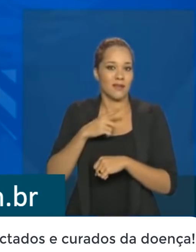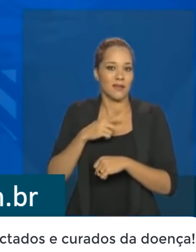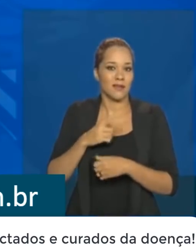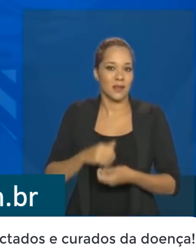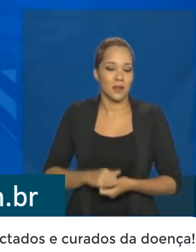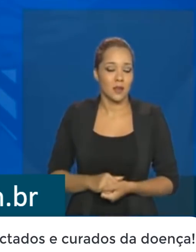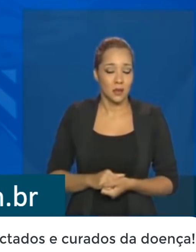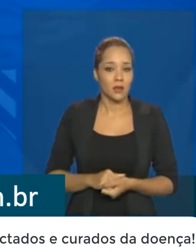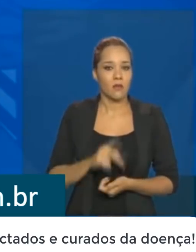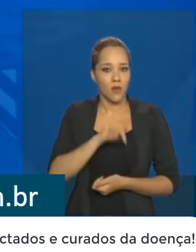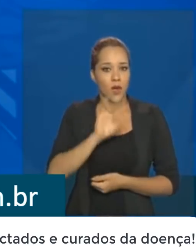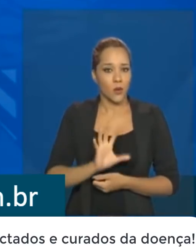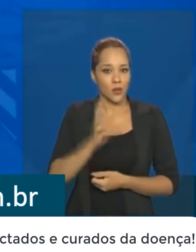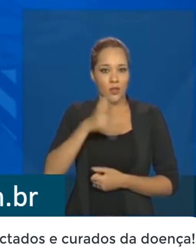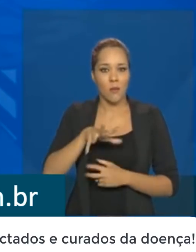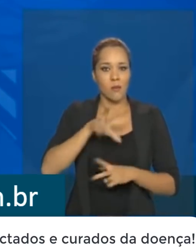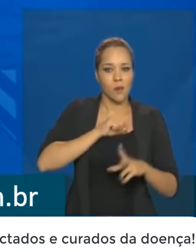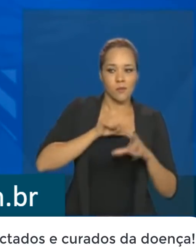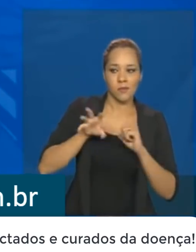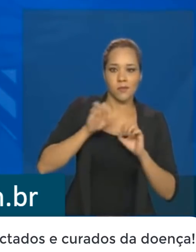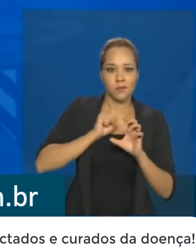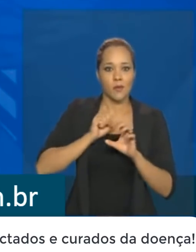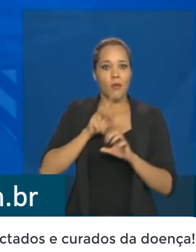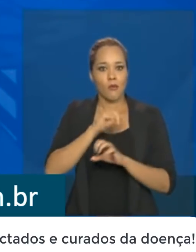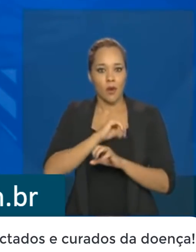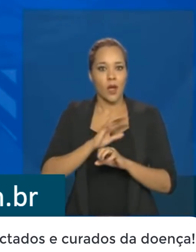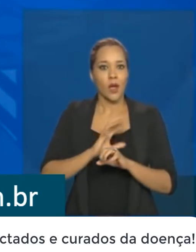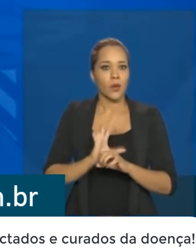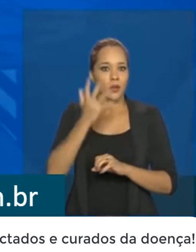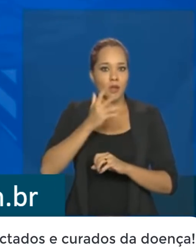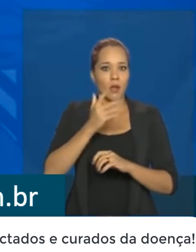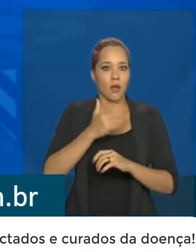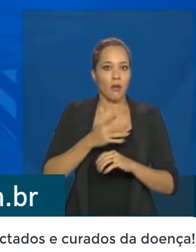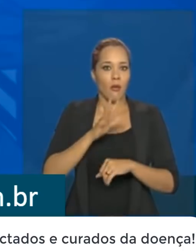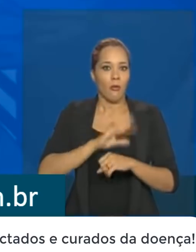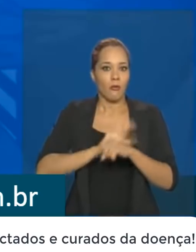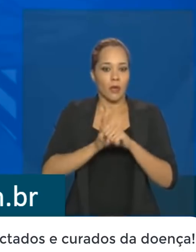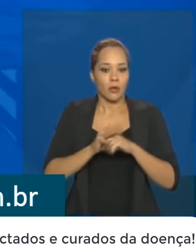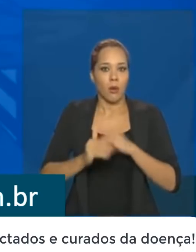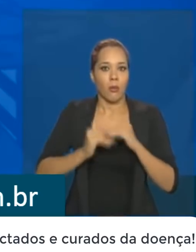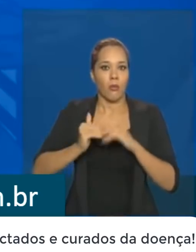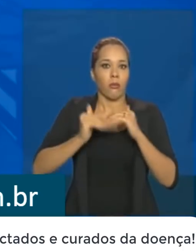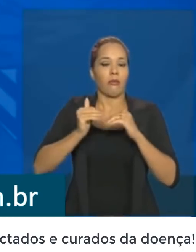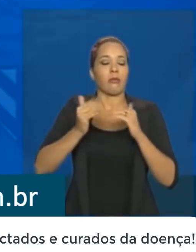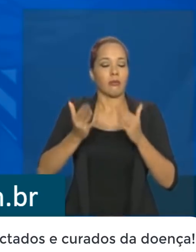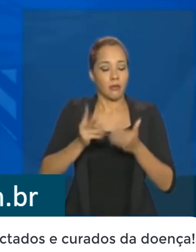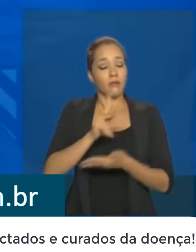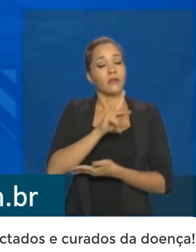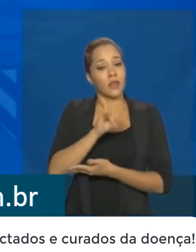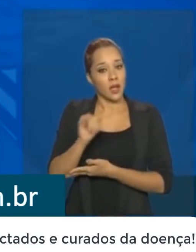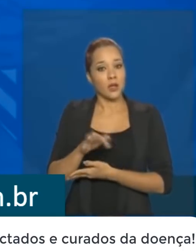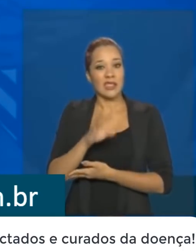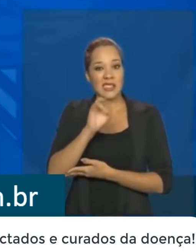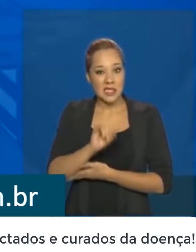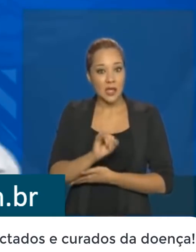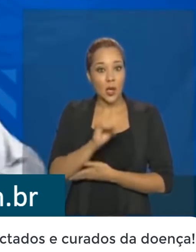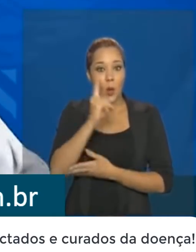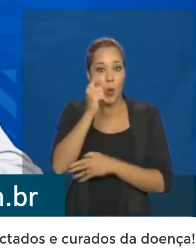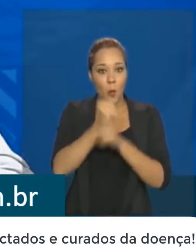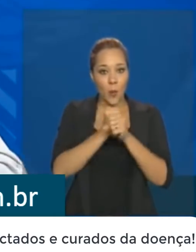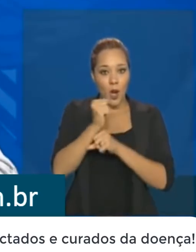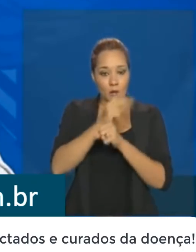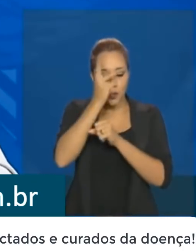vai acontecer a contaminação? Vai acontecer a evolução? Vai. Não tem, não adianta. Se nós ficarmos um ano, todo mundo